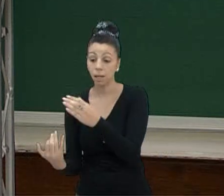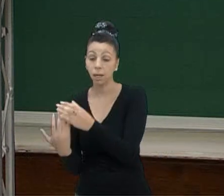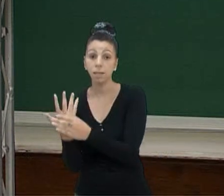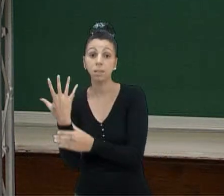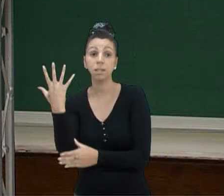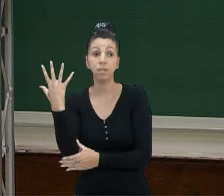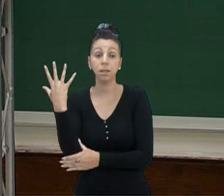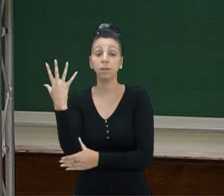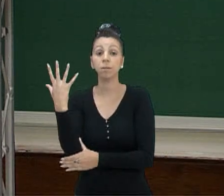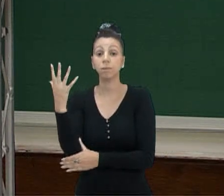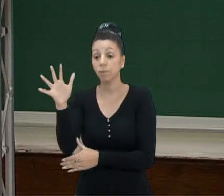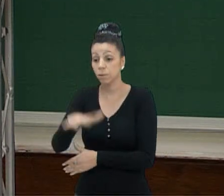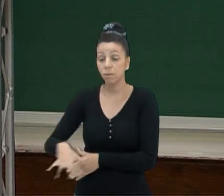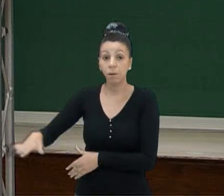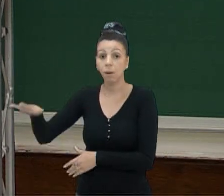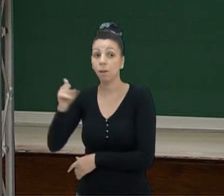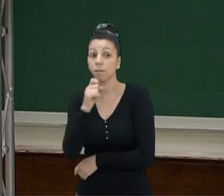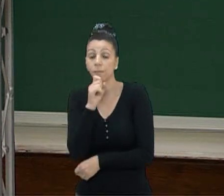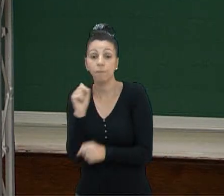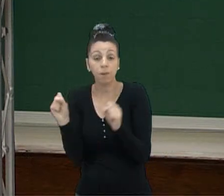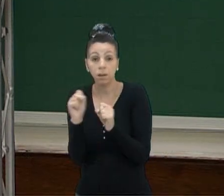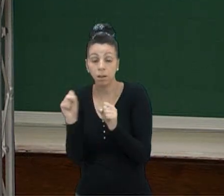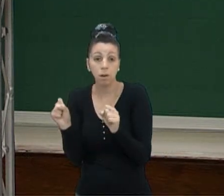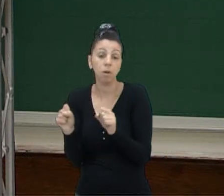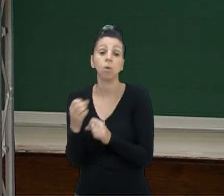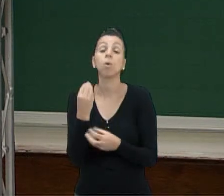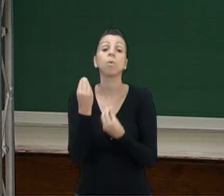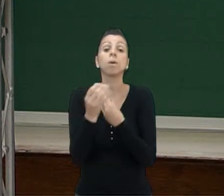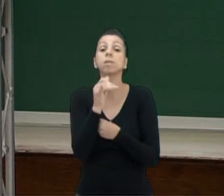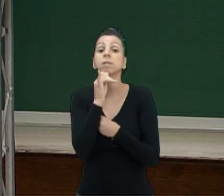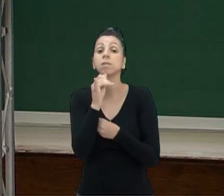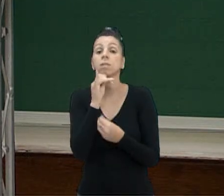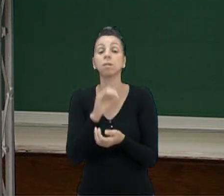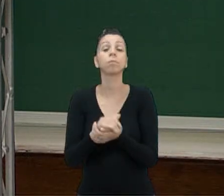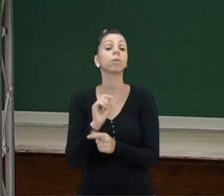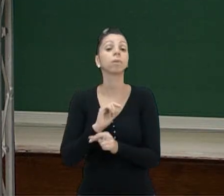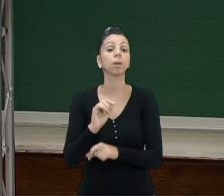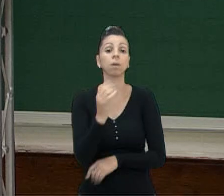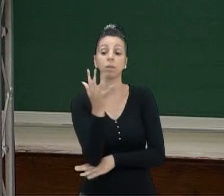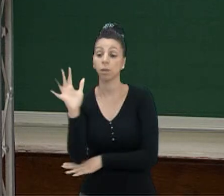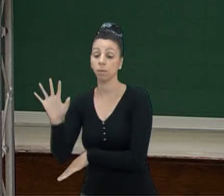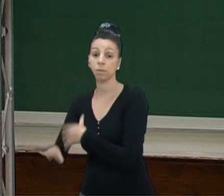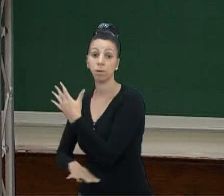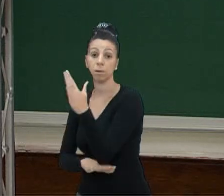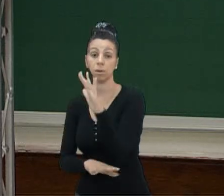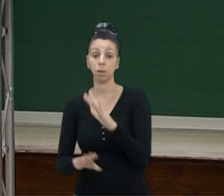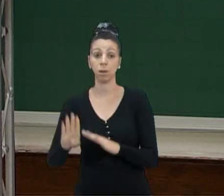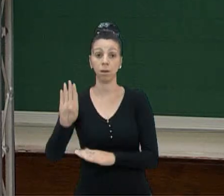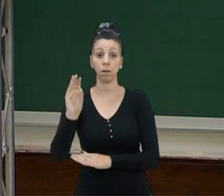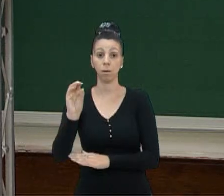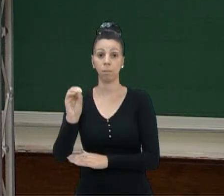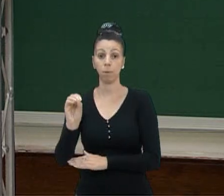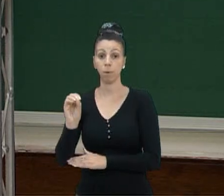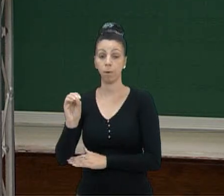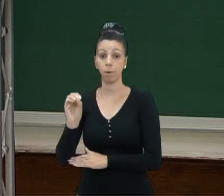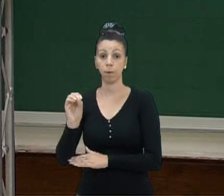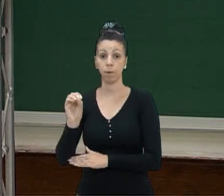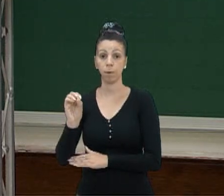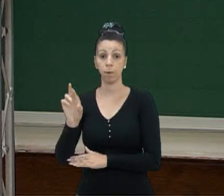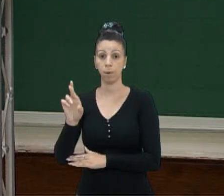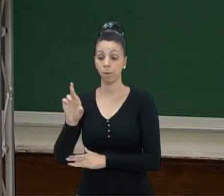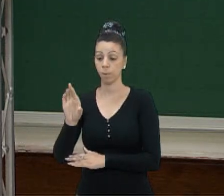floresta boreal e algumas áreas de vegetação de altitude, que são aquelas áreas de vegetação de altas montanhas,